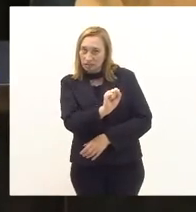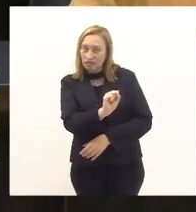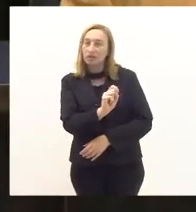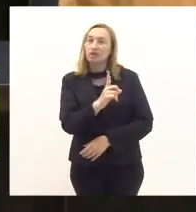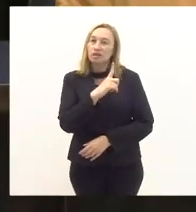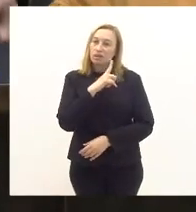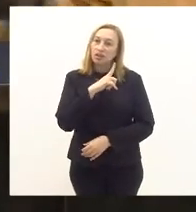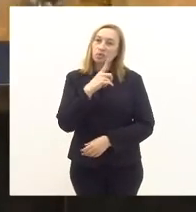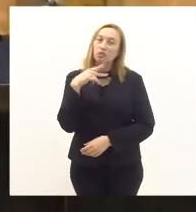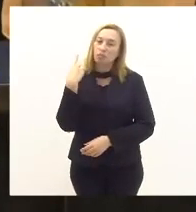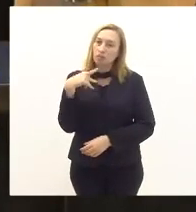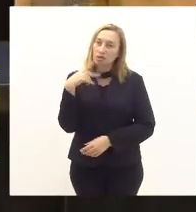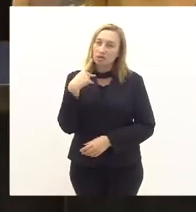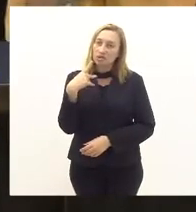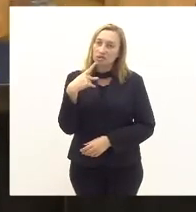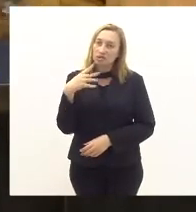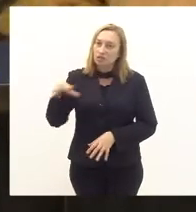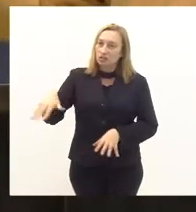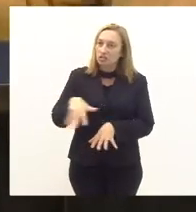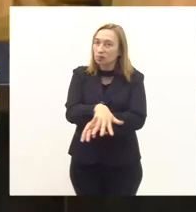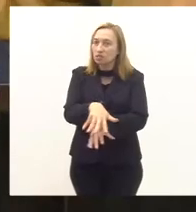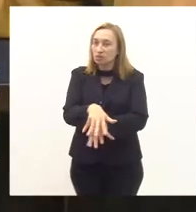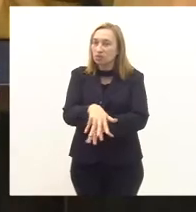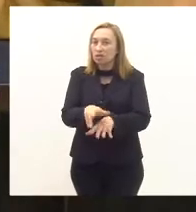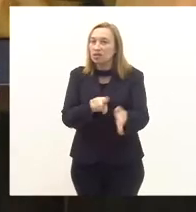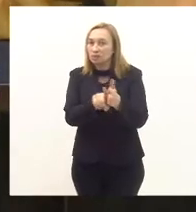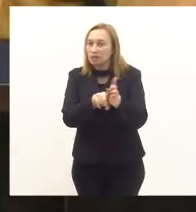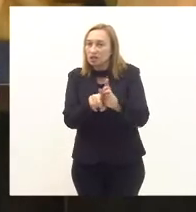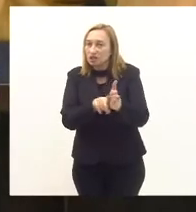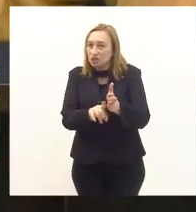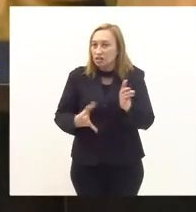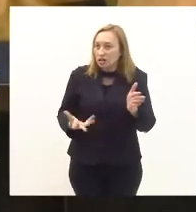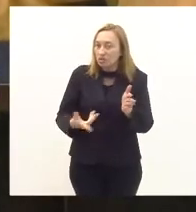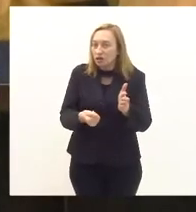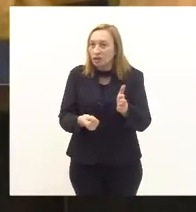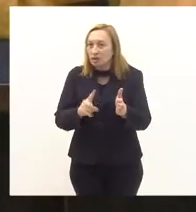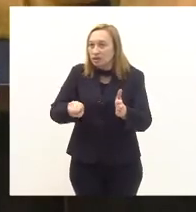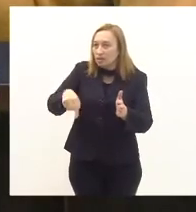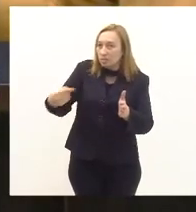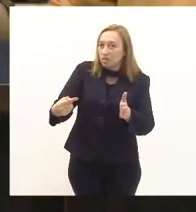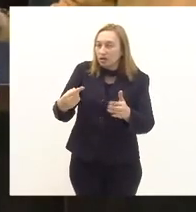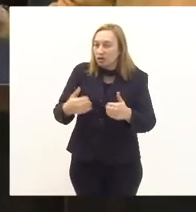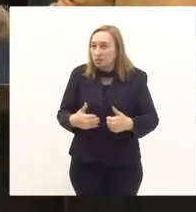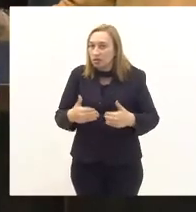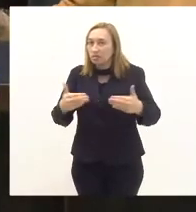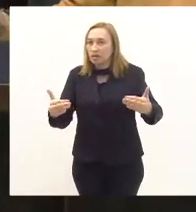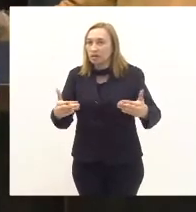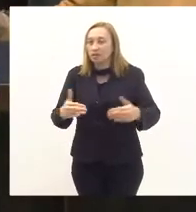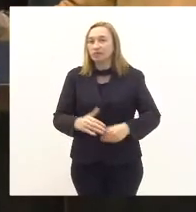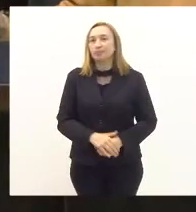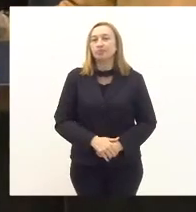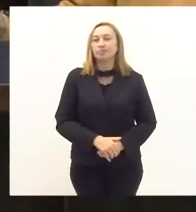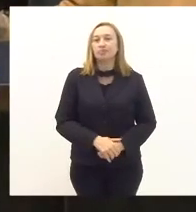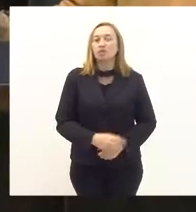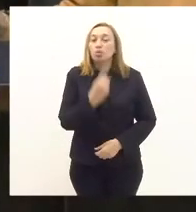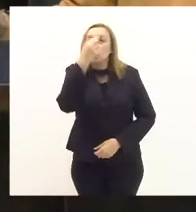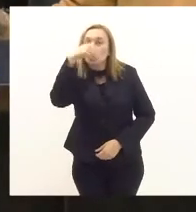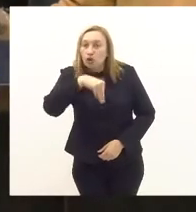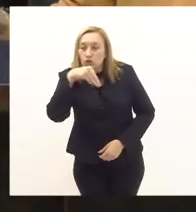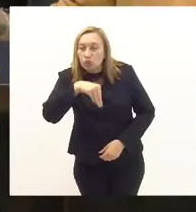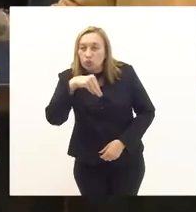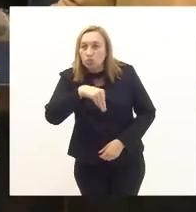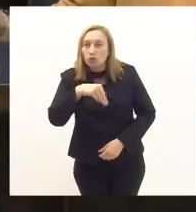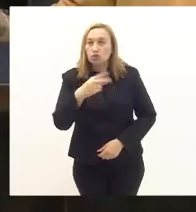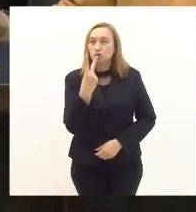tem uma política de inclusão, de pesquisa, de qualidade. Depois nós vamos abrir um minuto para os